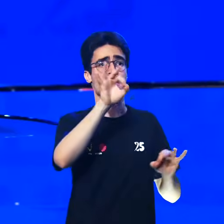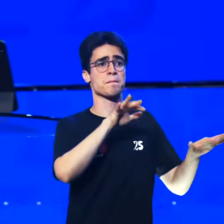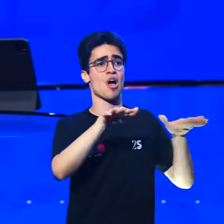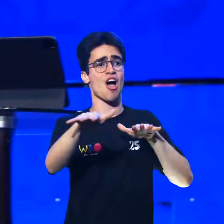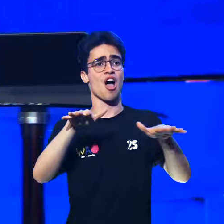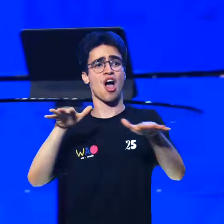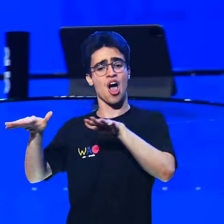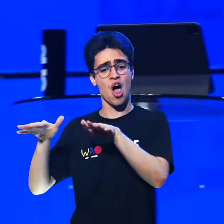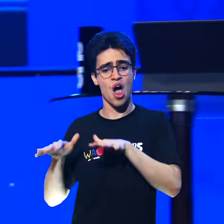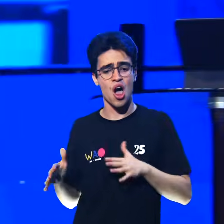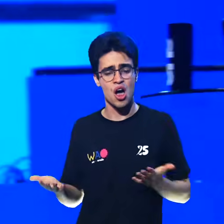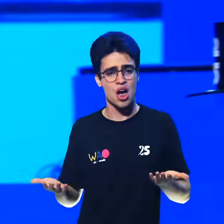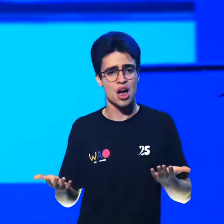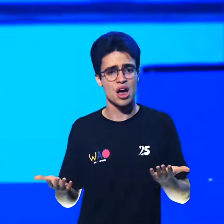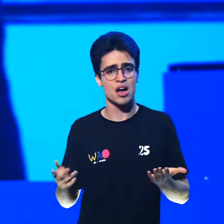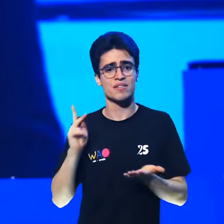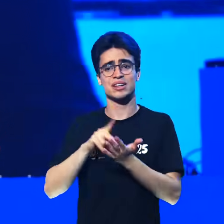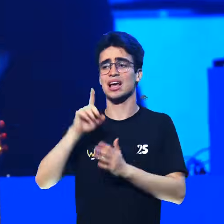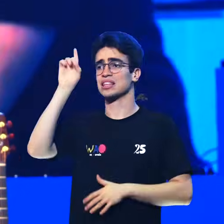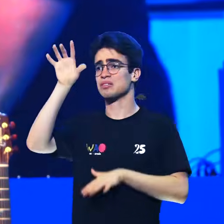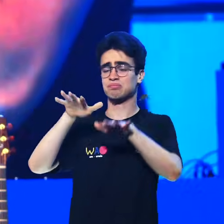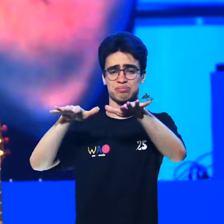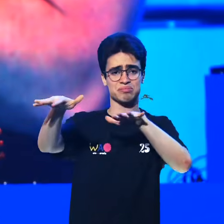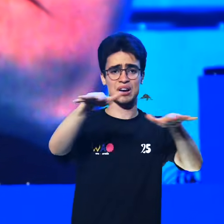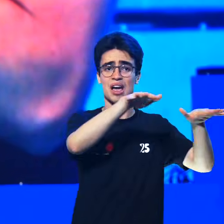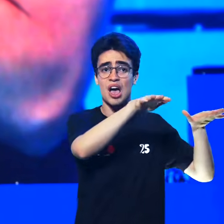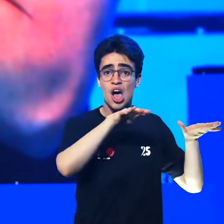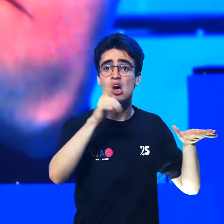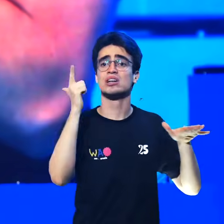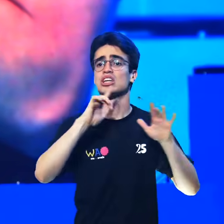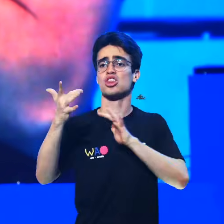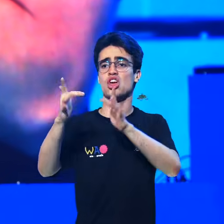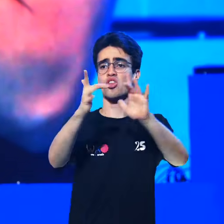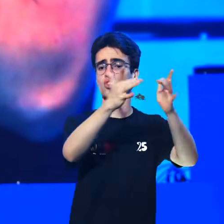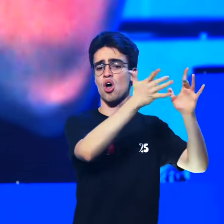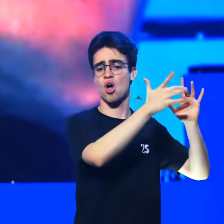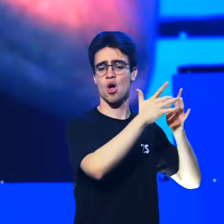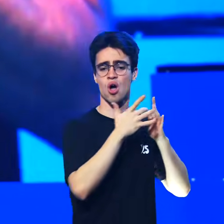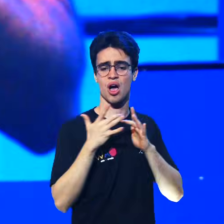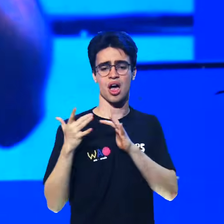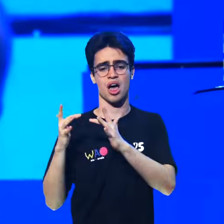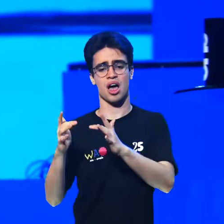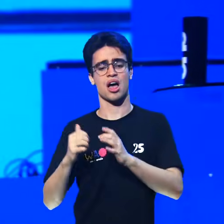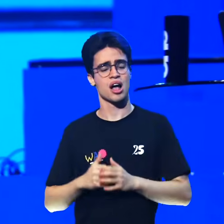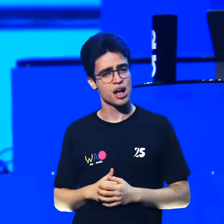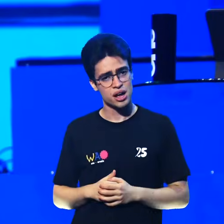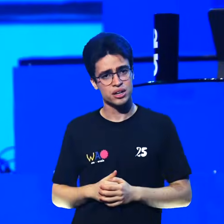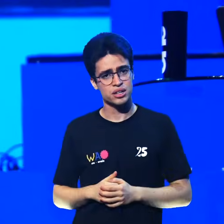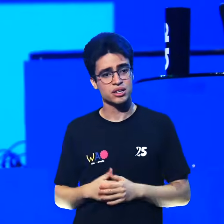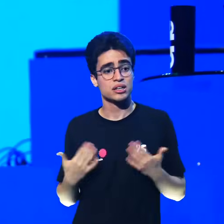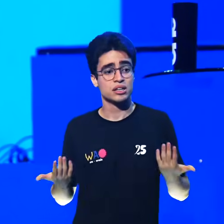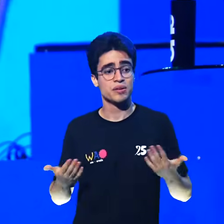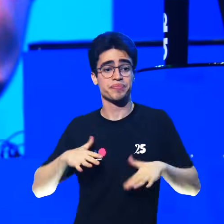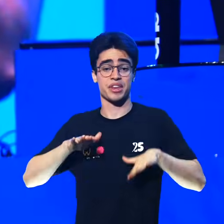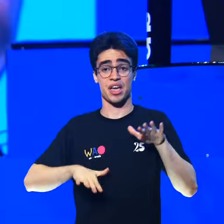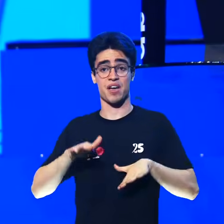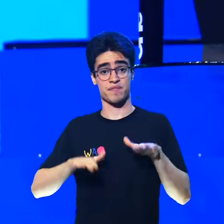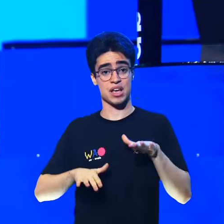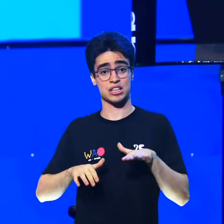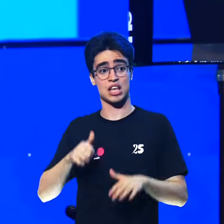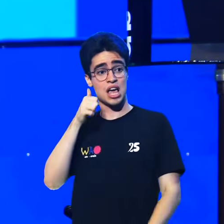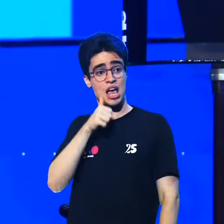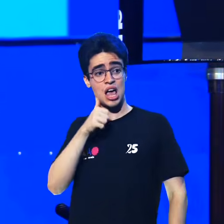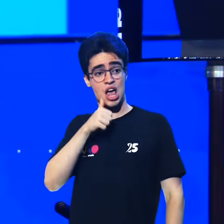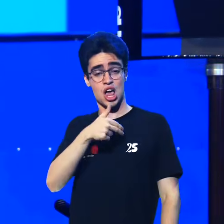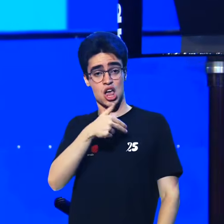O movimento de Deus nos conecta a gente. E mesmo que Noemi tenha dito, Ruth,